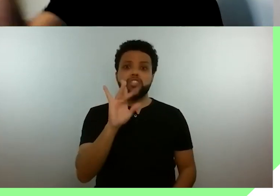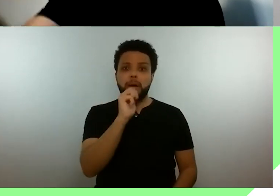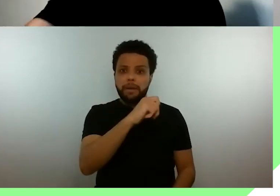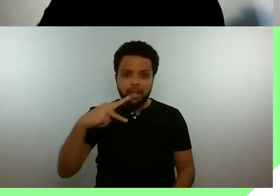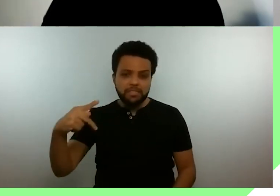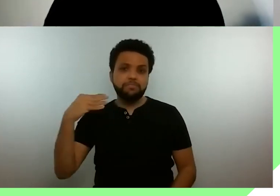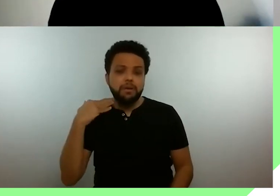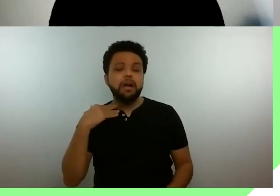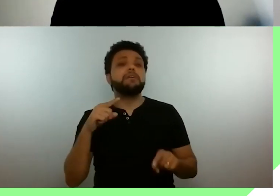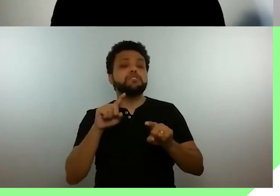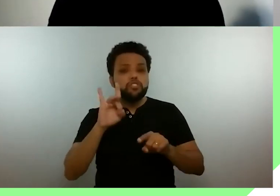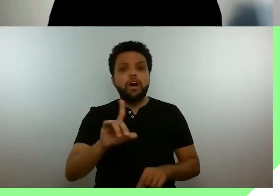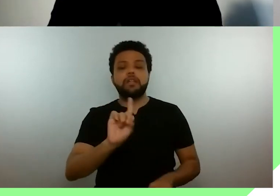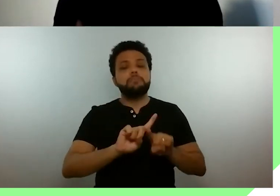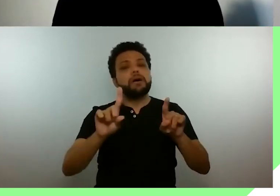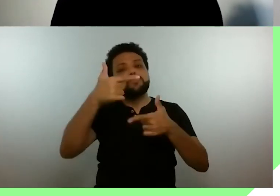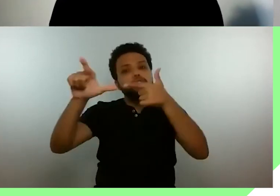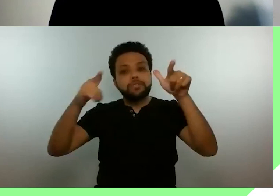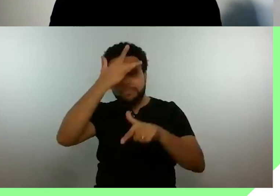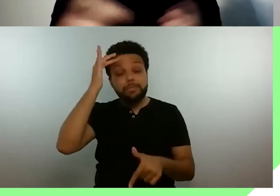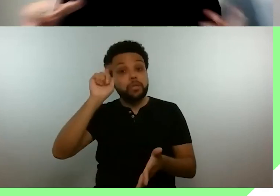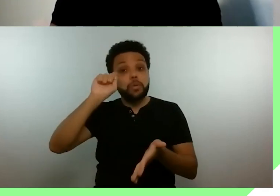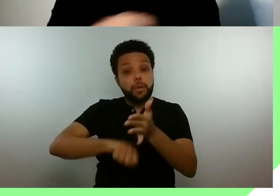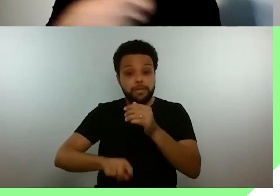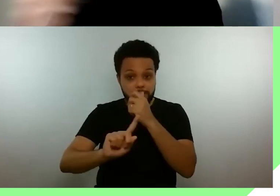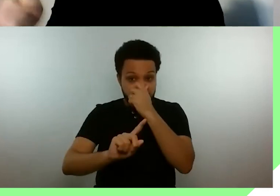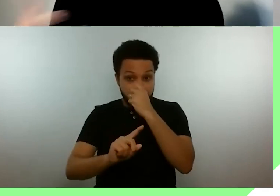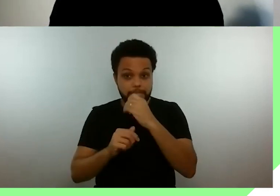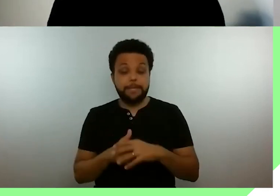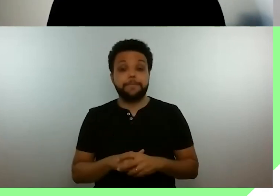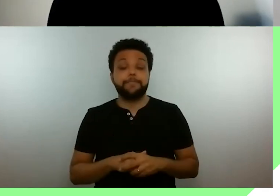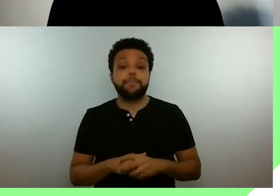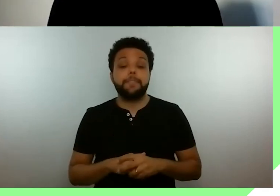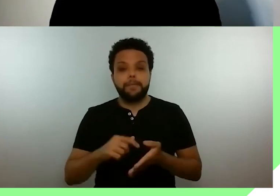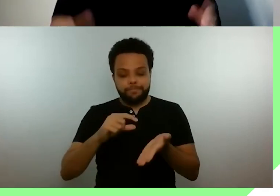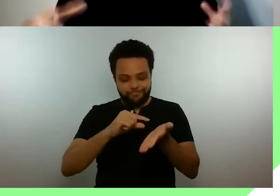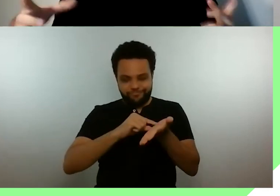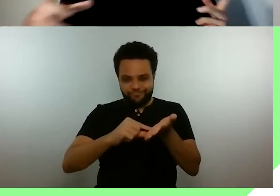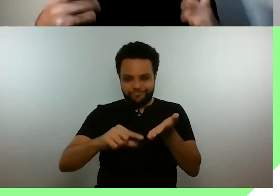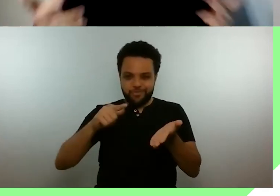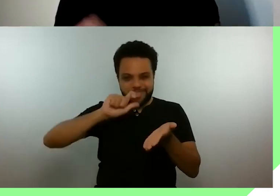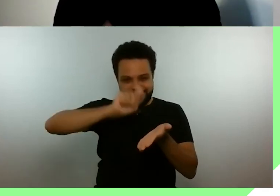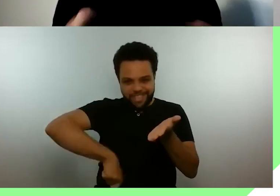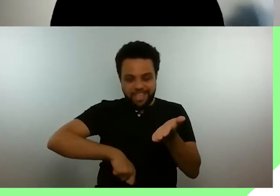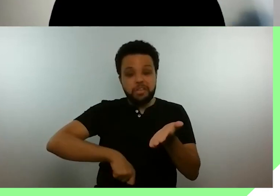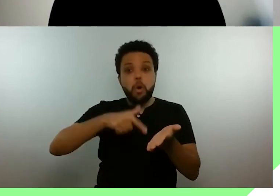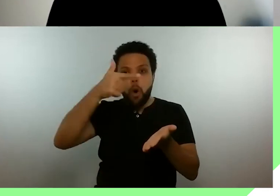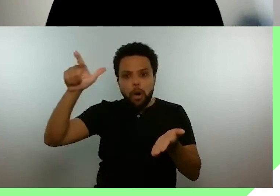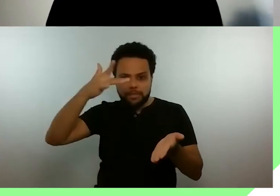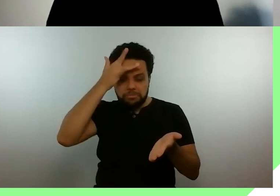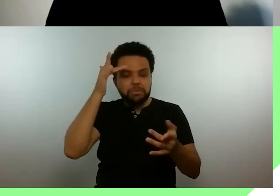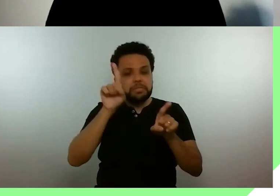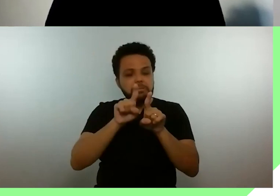para outras questões também, de pessoas que não assinam, né, os seus nomes ali naquele padrão normativo, né, dos documentos, dos